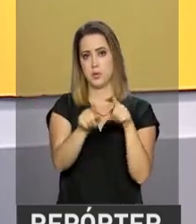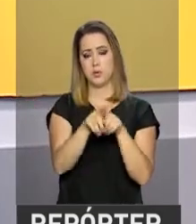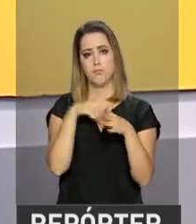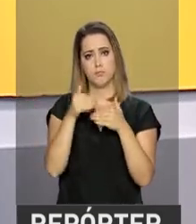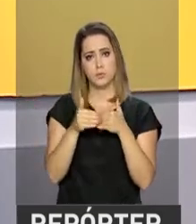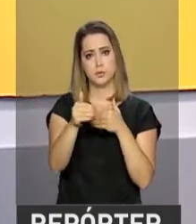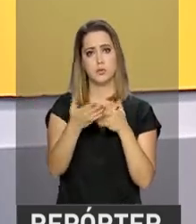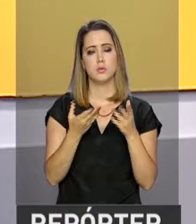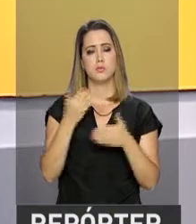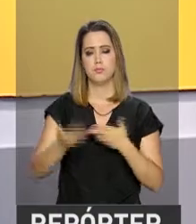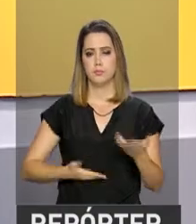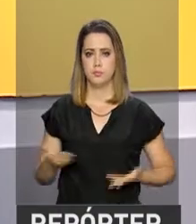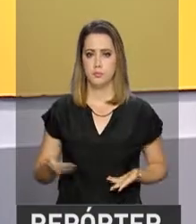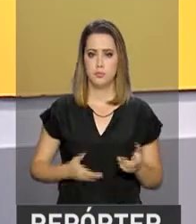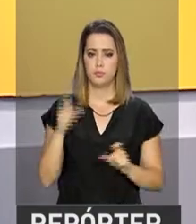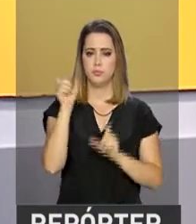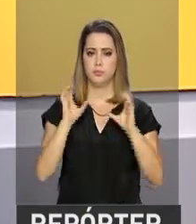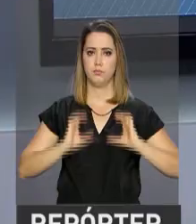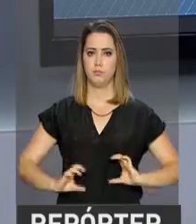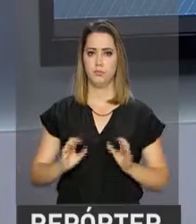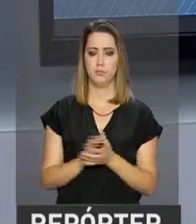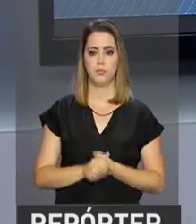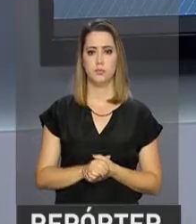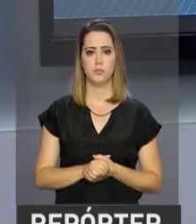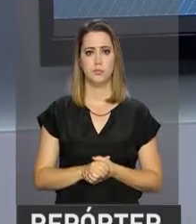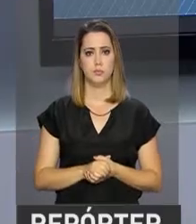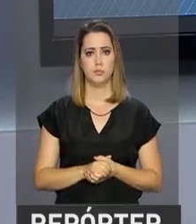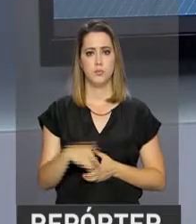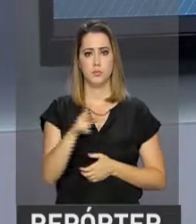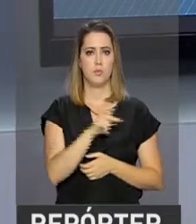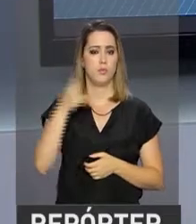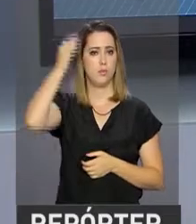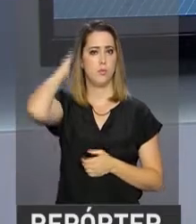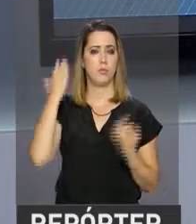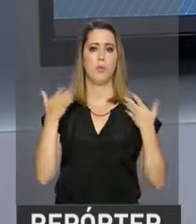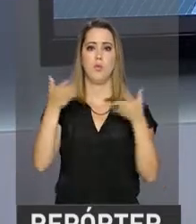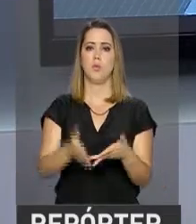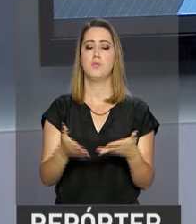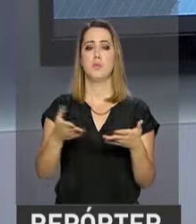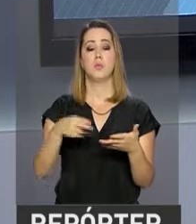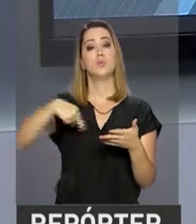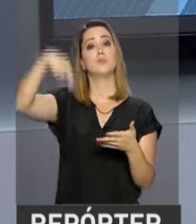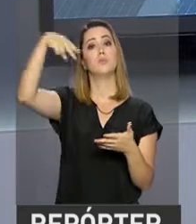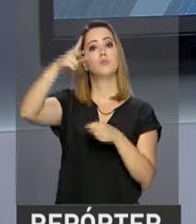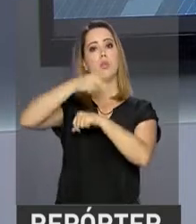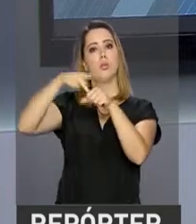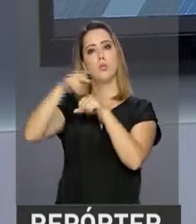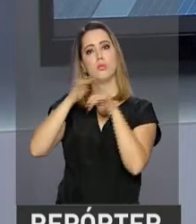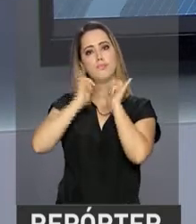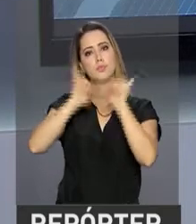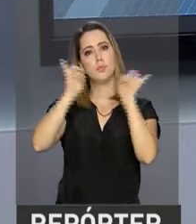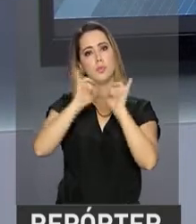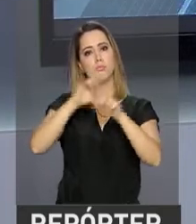mantendo assim a prestação de serviços aos cidadãos o presidente michel temer participou hoje no norte do país do lançamento